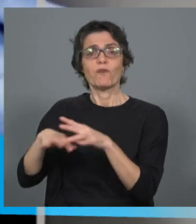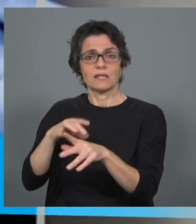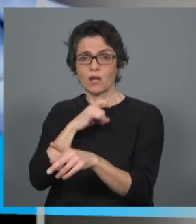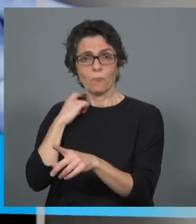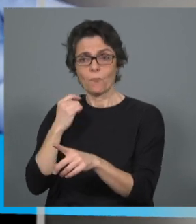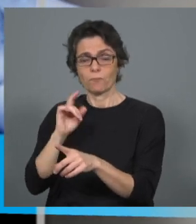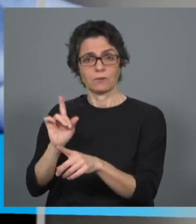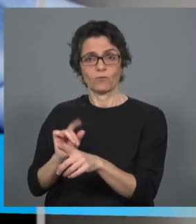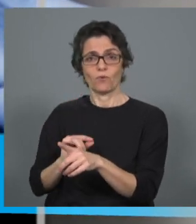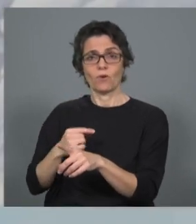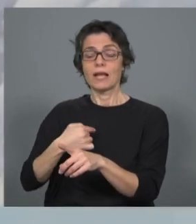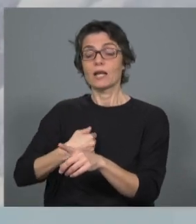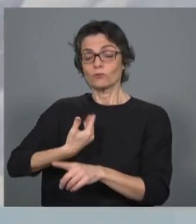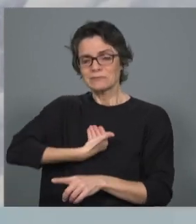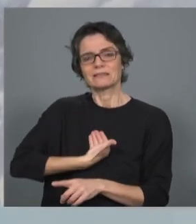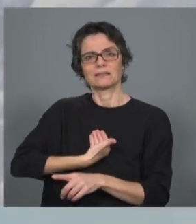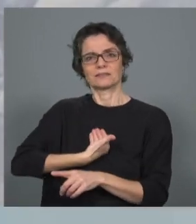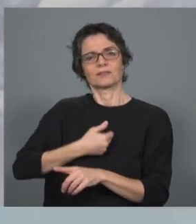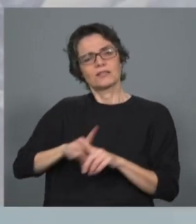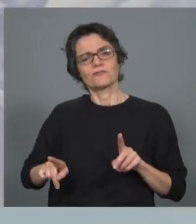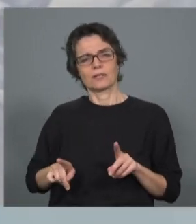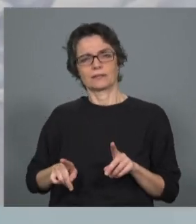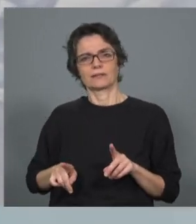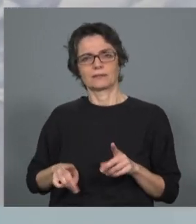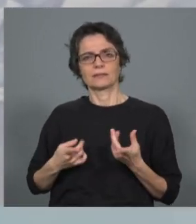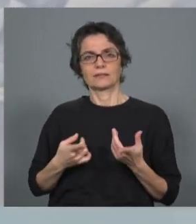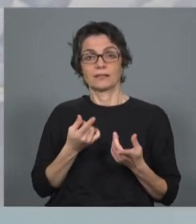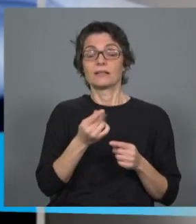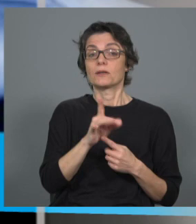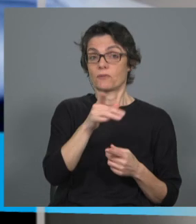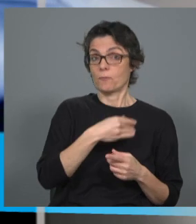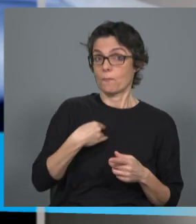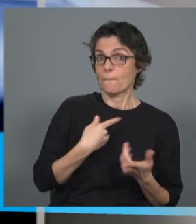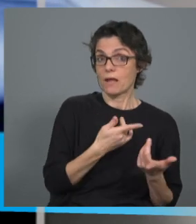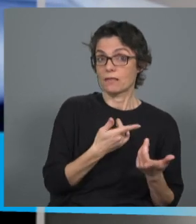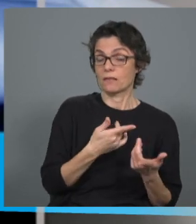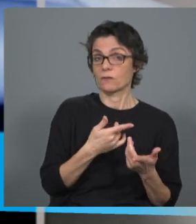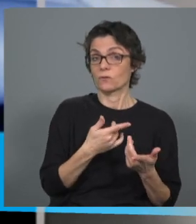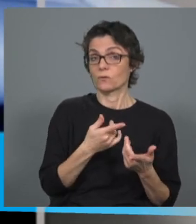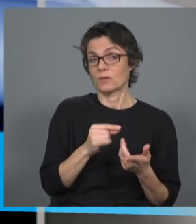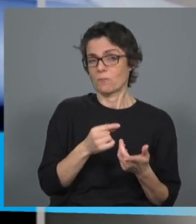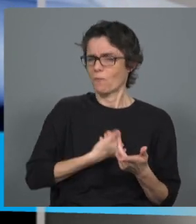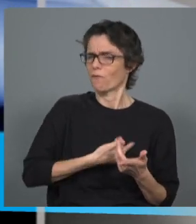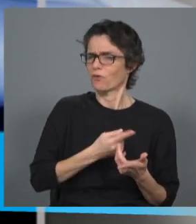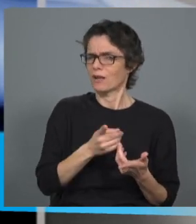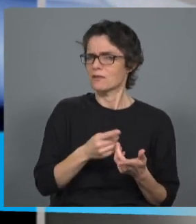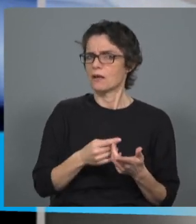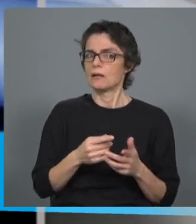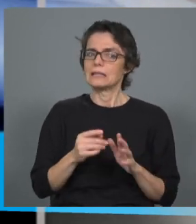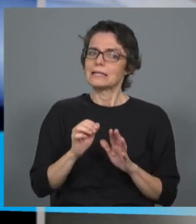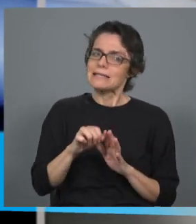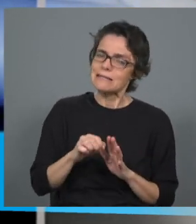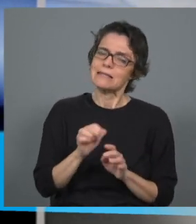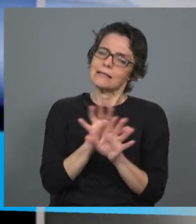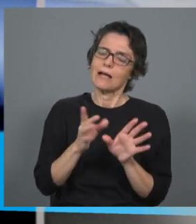padre. Mas também é preciso ter vocação para ser médico, por exemplo. Sem dúvida, sem dúvida. Mas é o perceber que a vocação